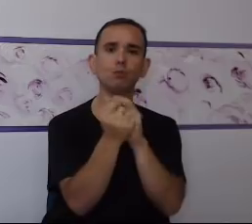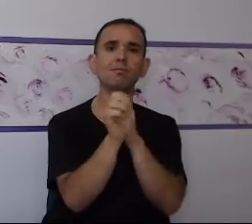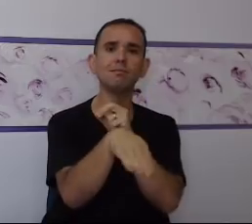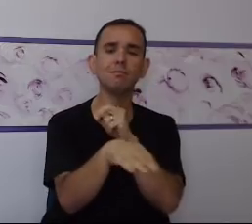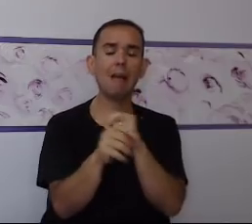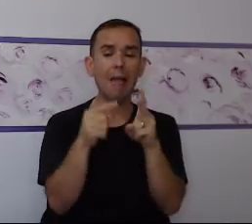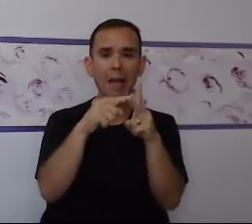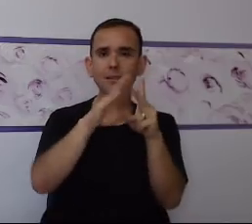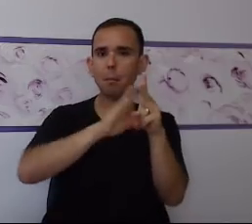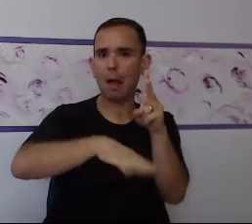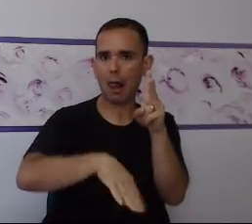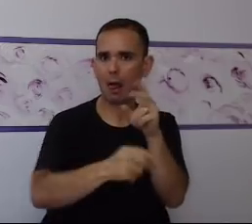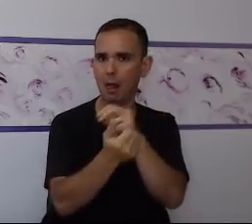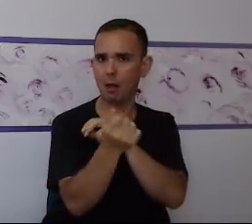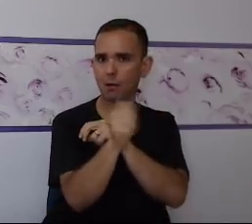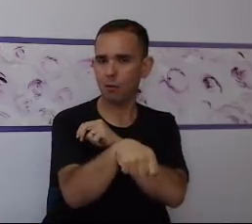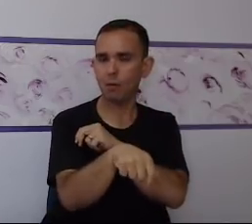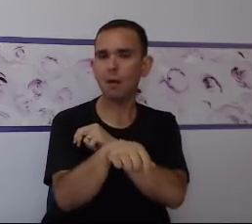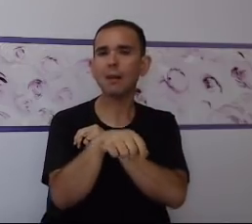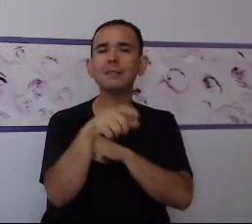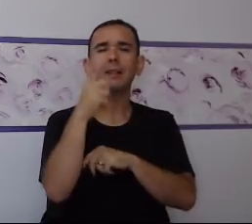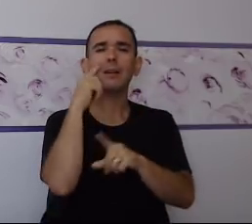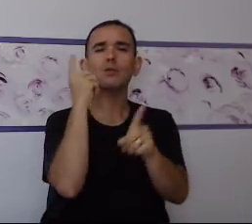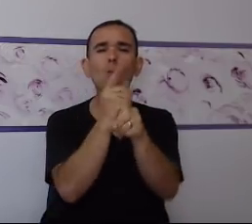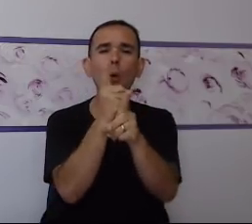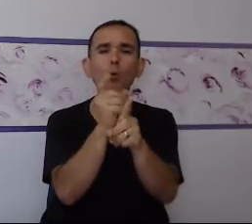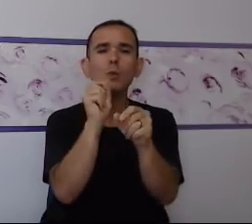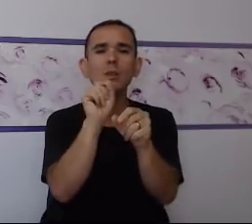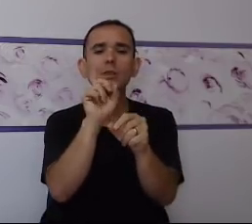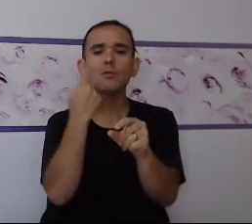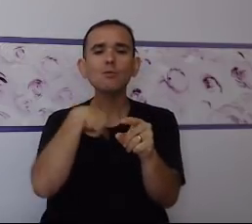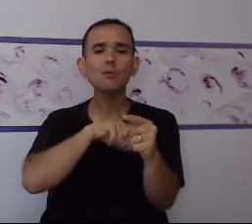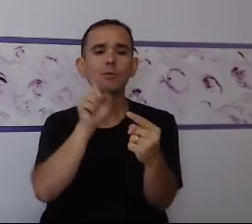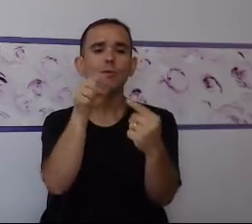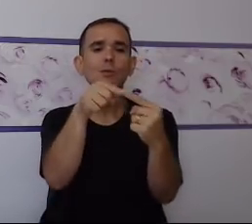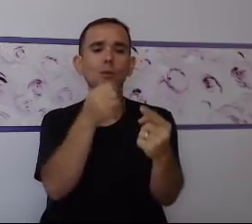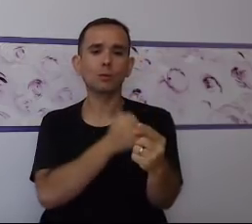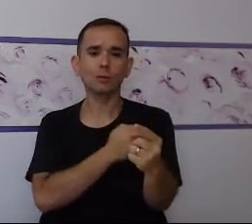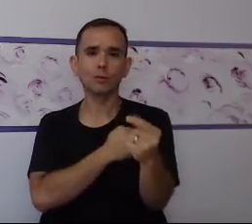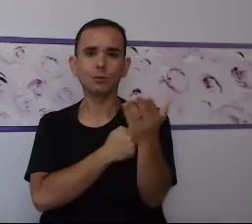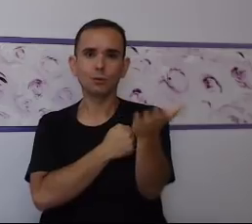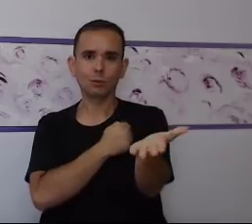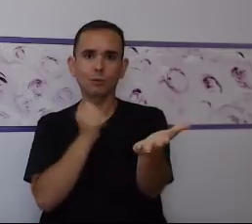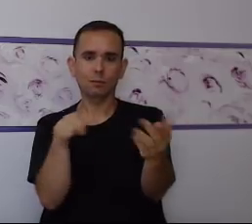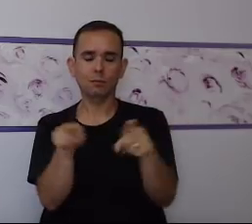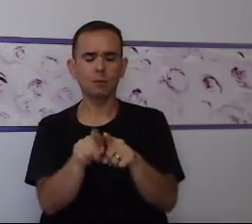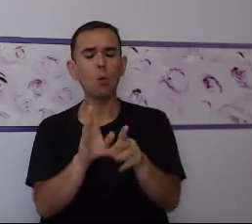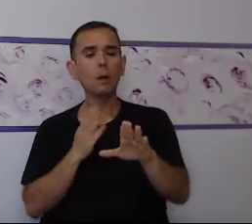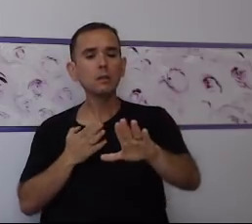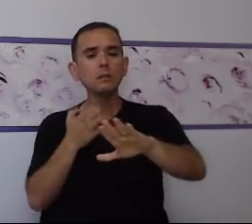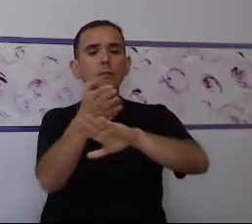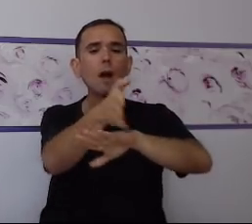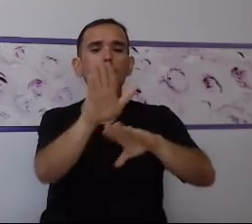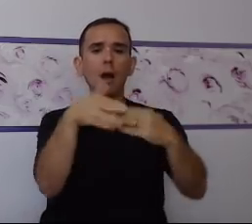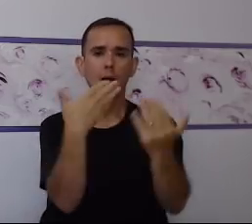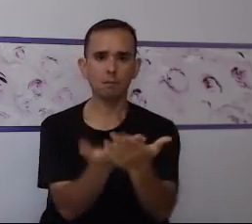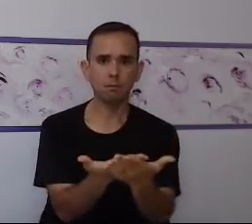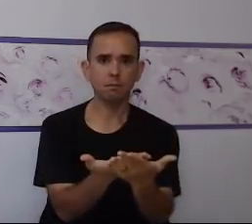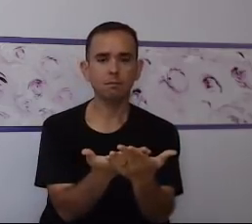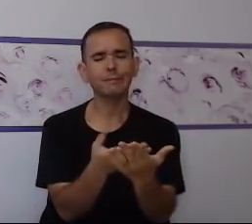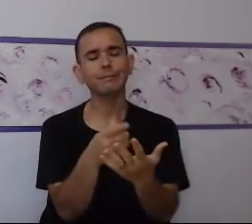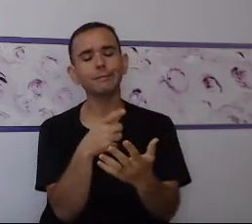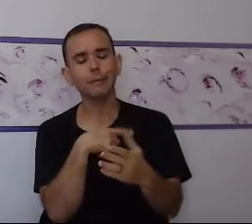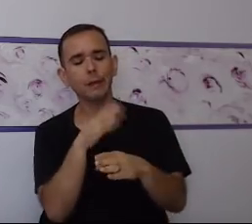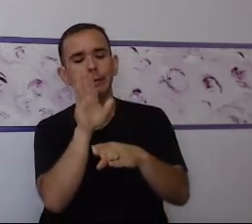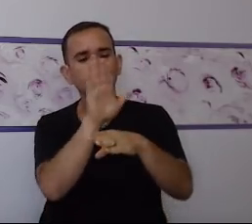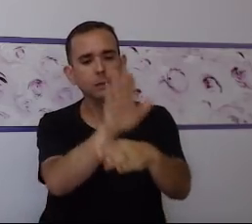Essa tecnologia de baixo custo, ela vem de encontro com a necessidade do nosso aluno hoje. Porque quando a gente vai até a escola e atende um